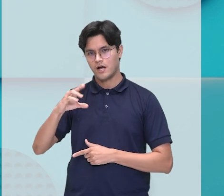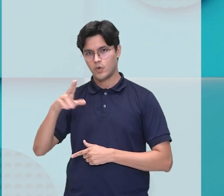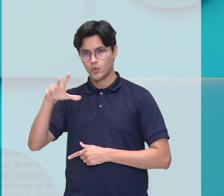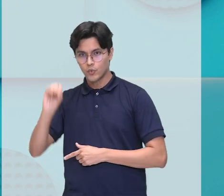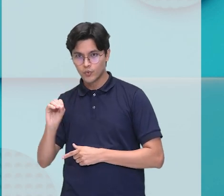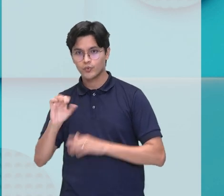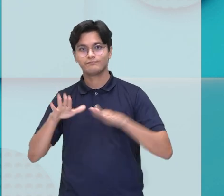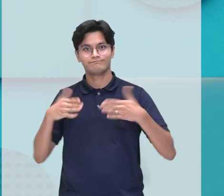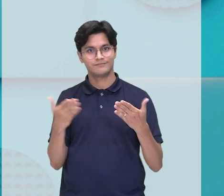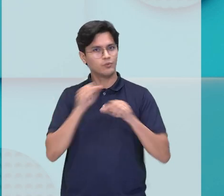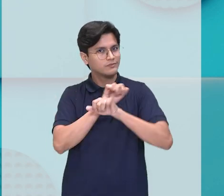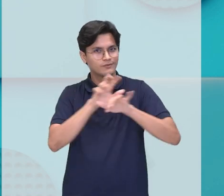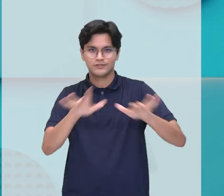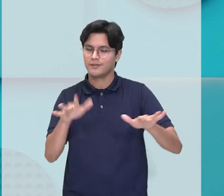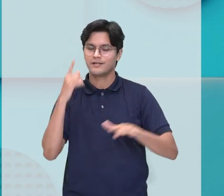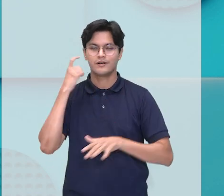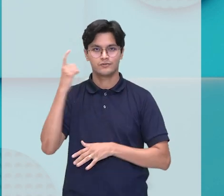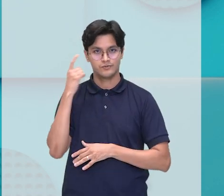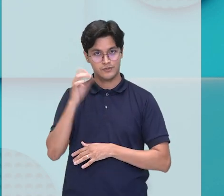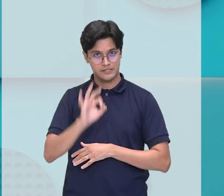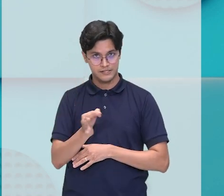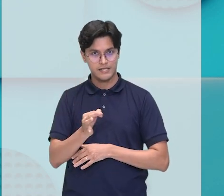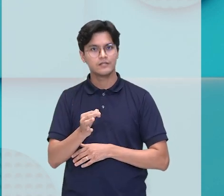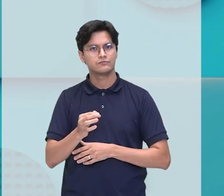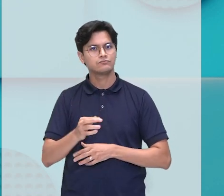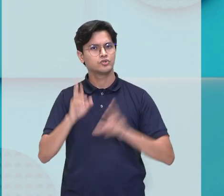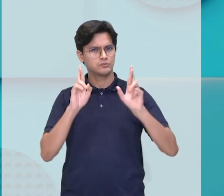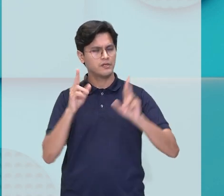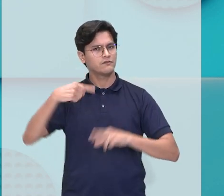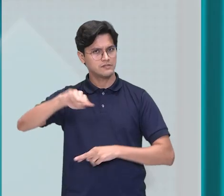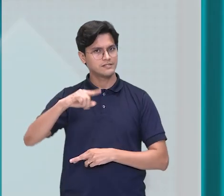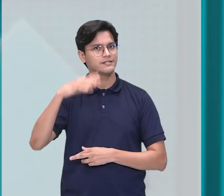vocês tenham entendido, porque é assim que o som se propaga.